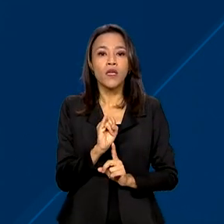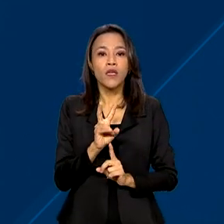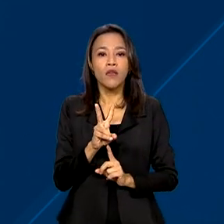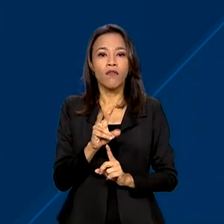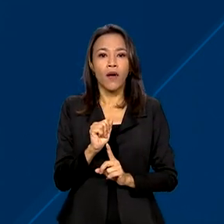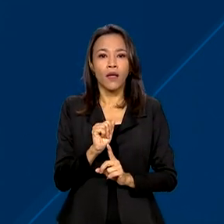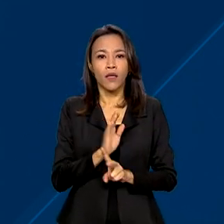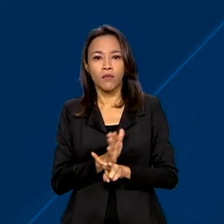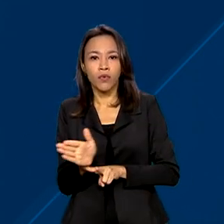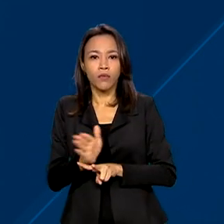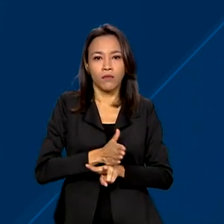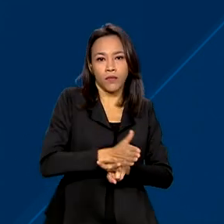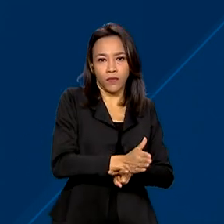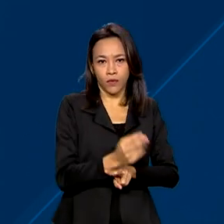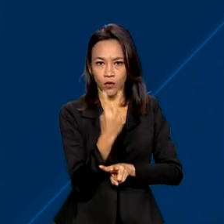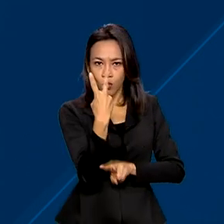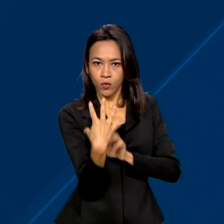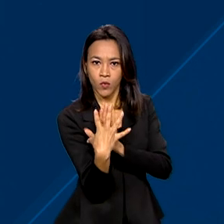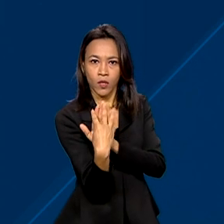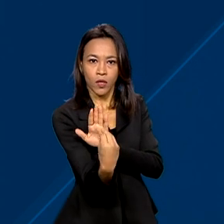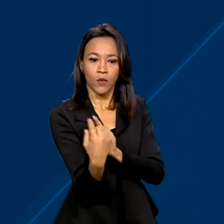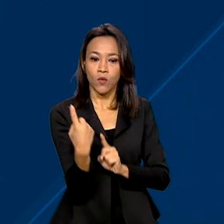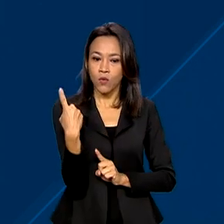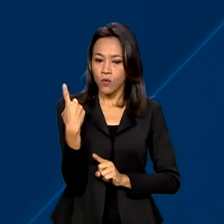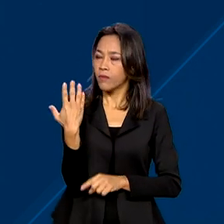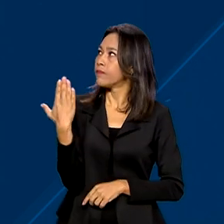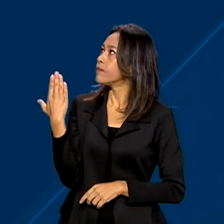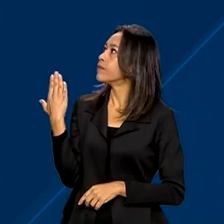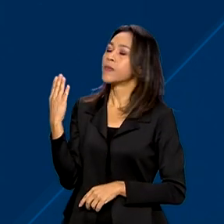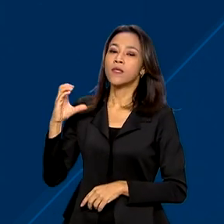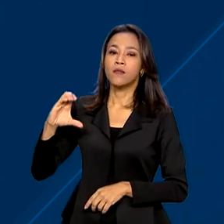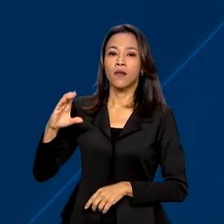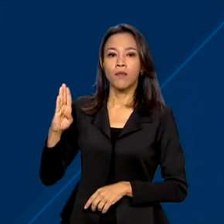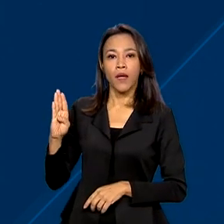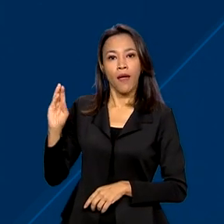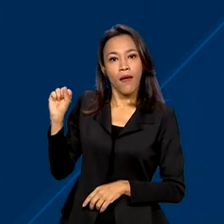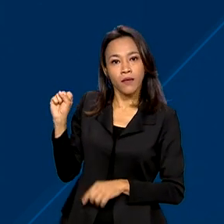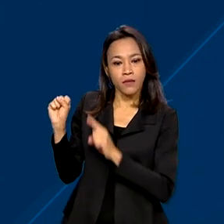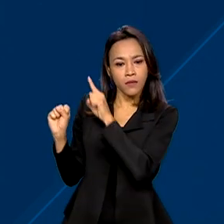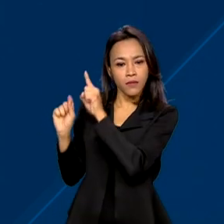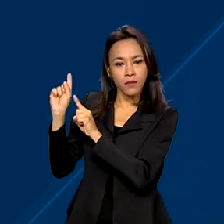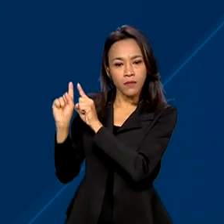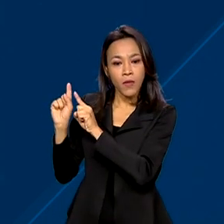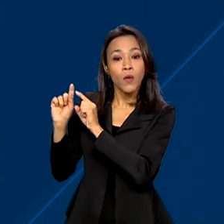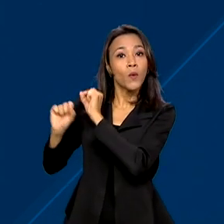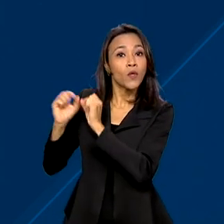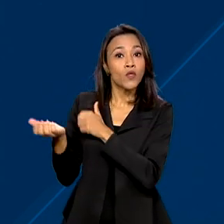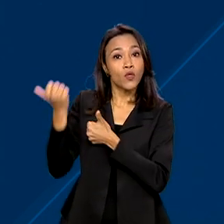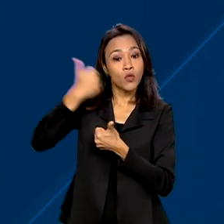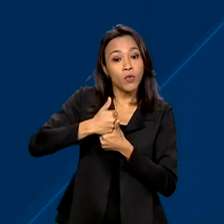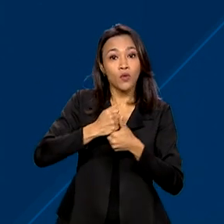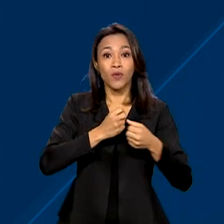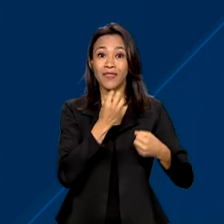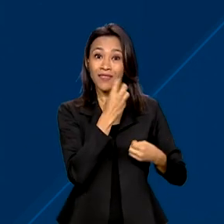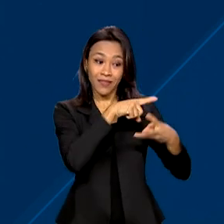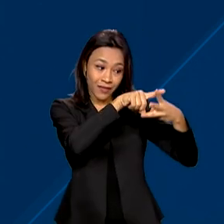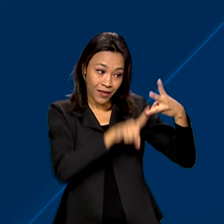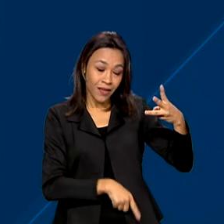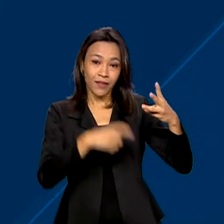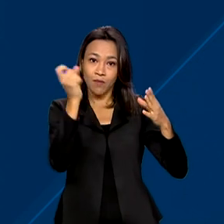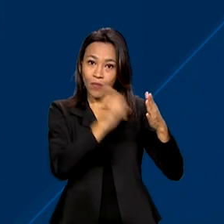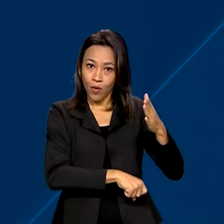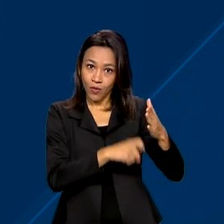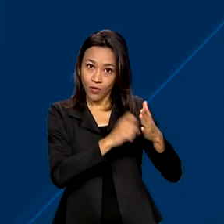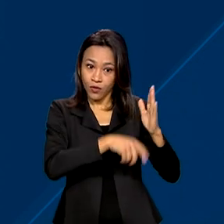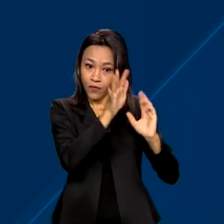terá duas formas de aplicação a contribuição sobre bens e serviços a CBS que substitui três impostos federais